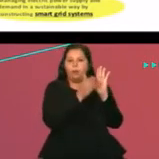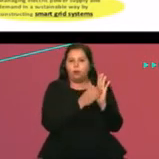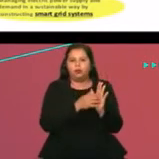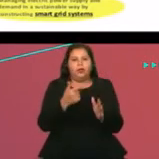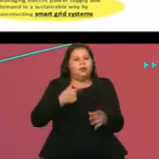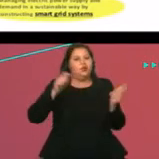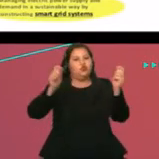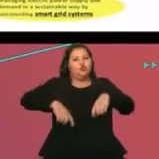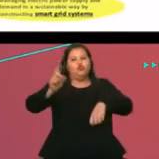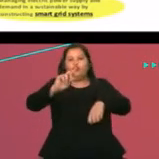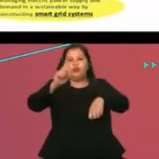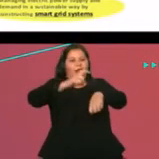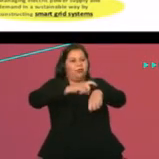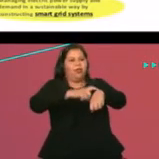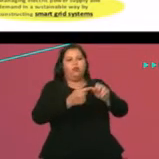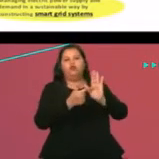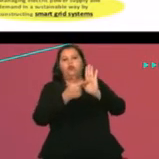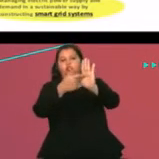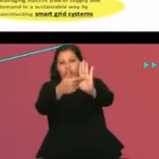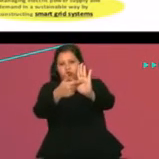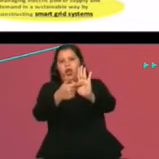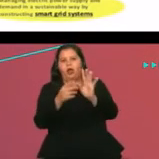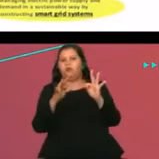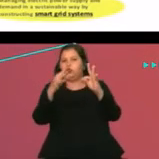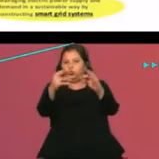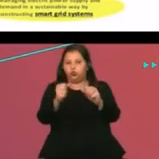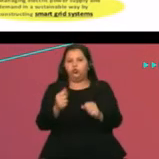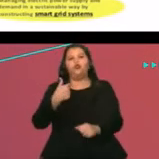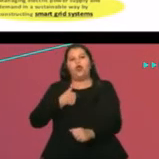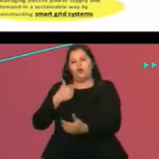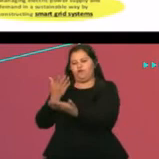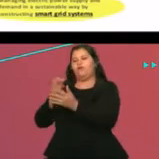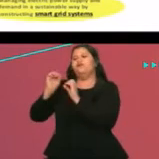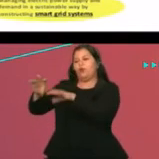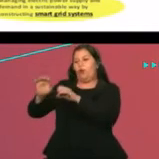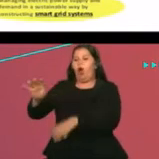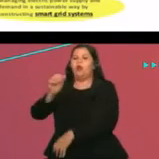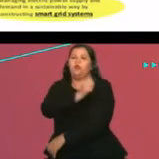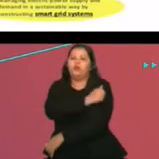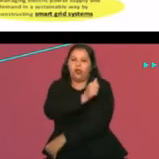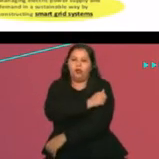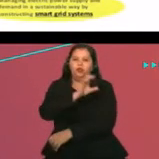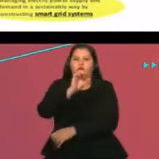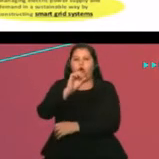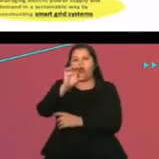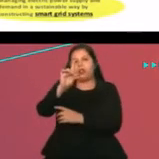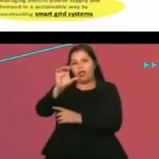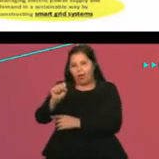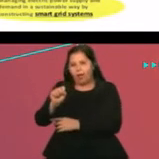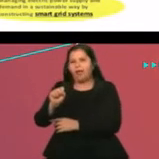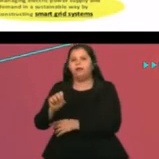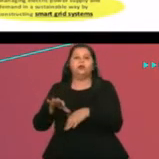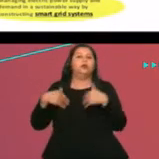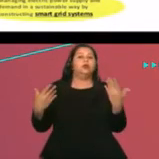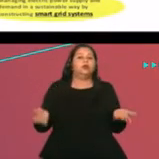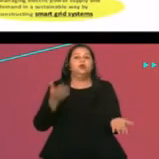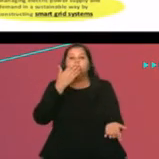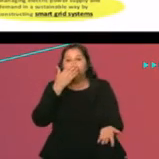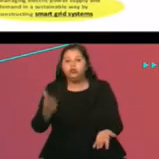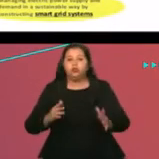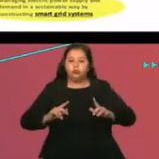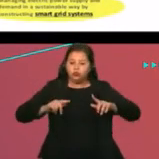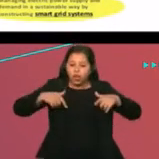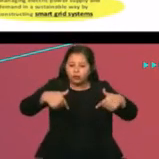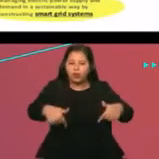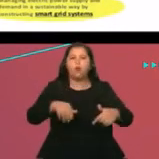de mil size esse quadro para vocês mas se eu faço lá para o meu Oi gente tá estudando só é essa é que tipo de ação